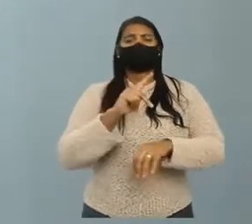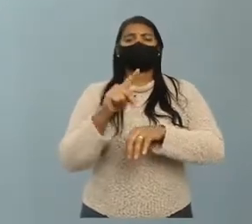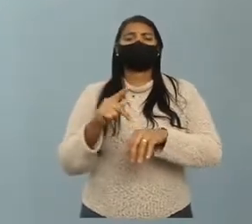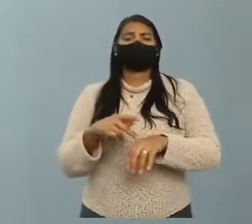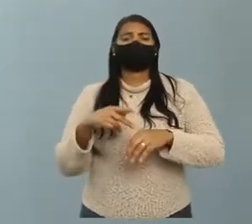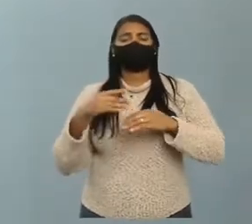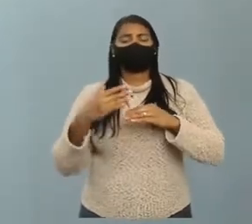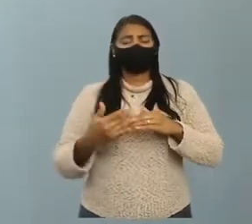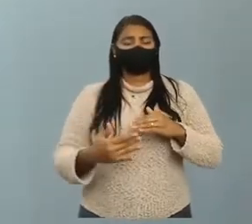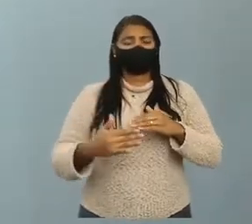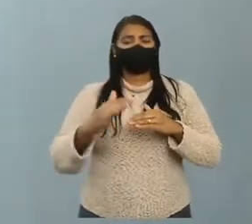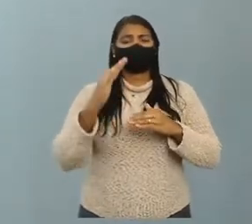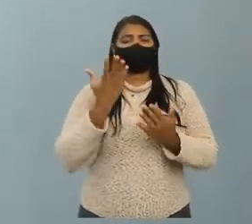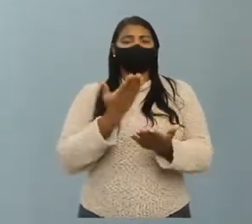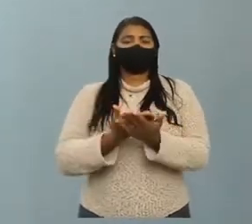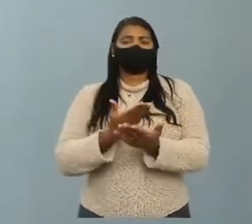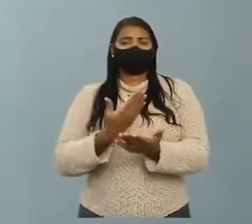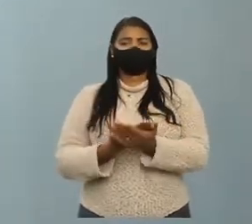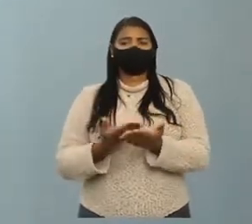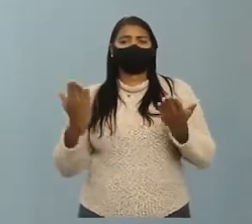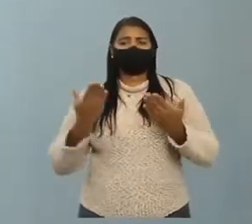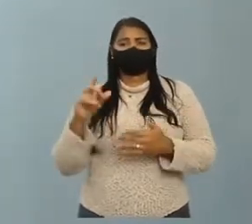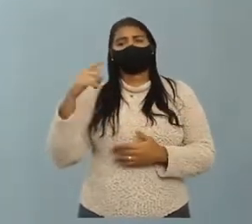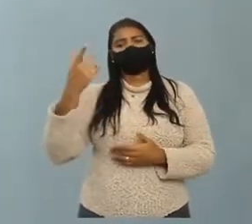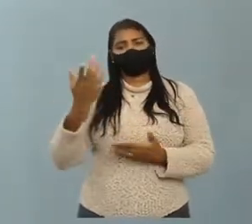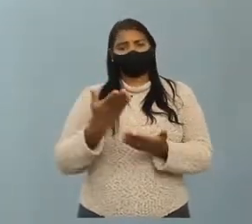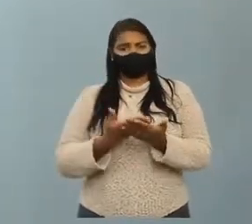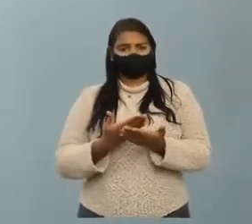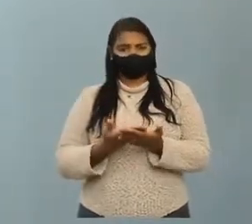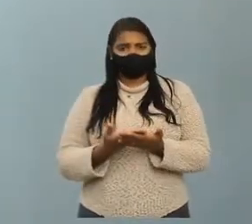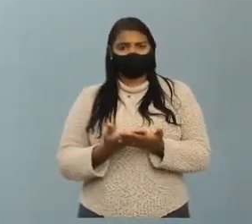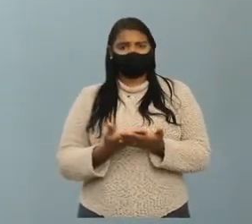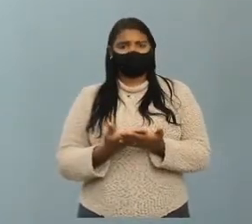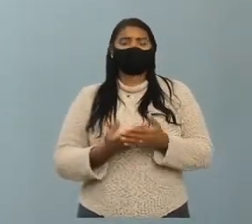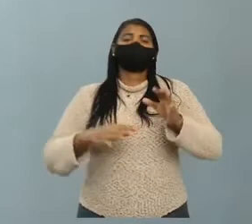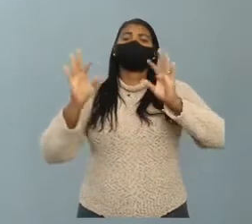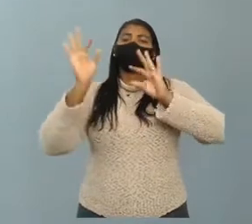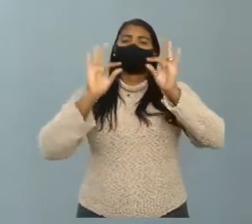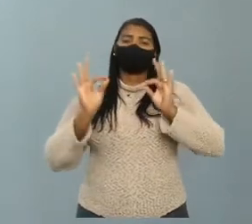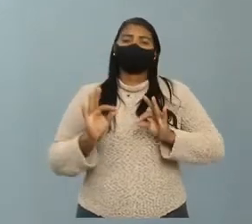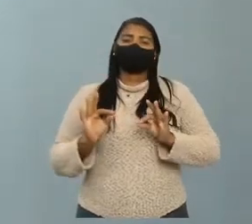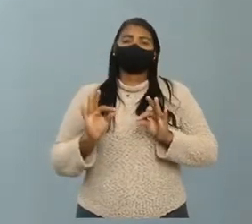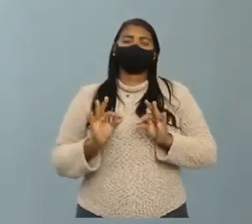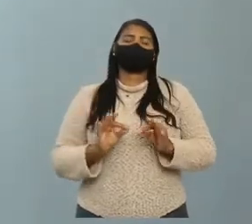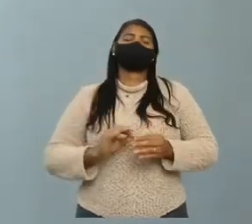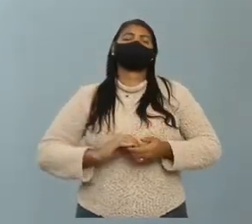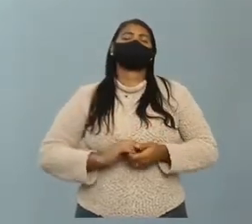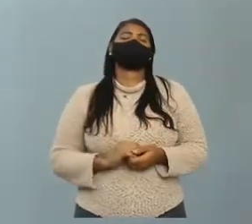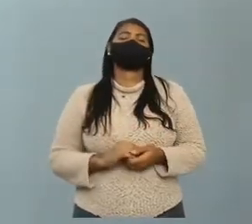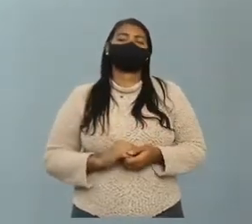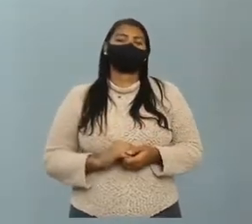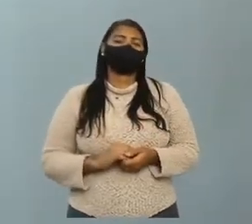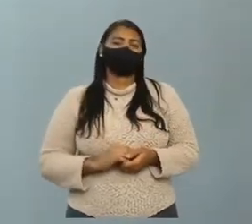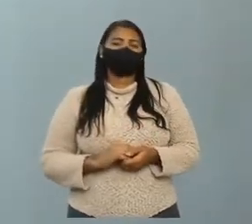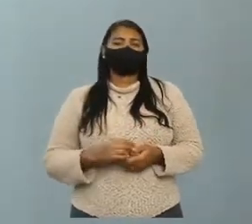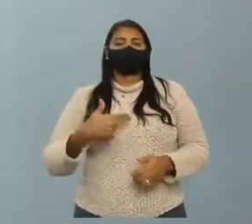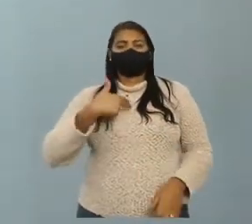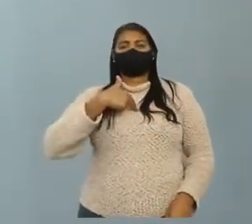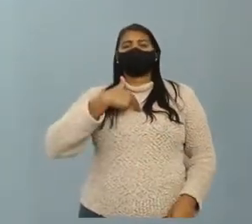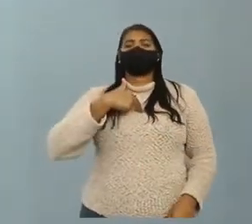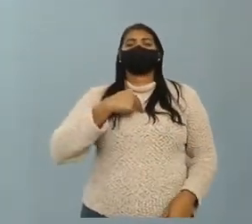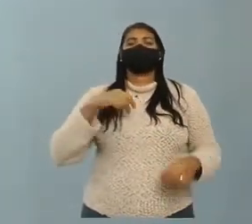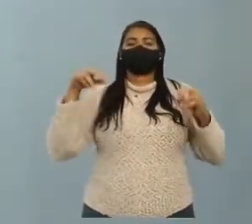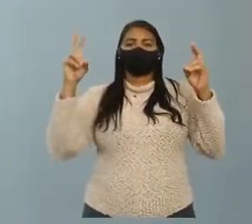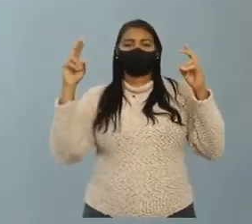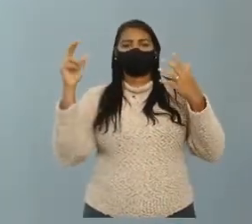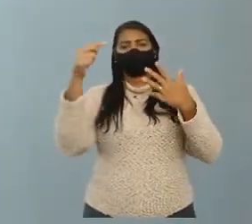dar continuidade a essa aula, né, na próxima, no qual nós vamos entrar especificamente na Era Vargas,